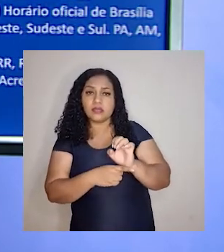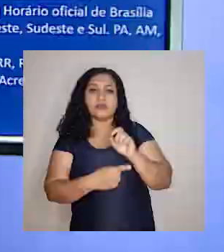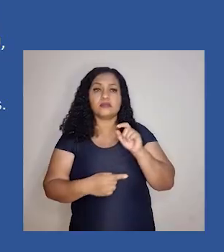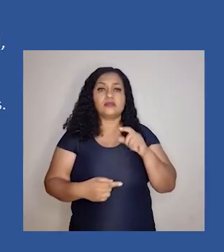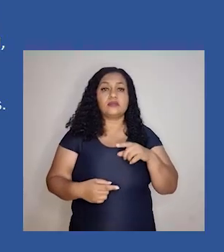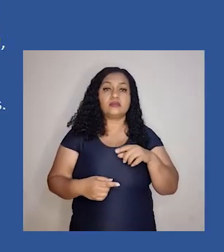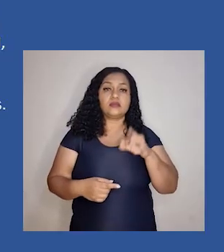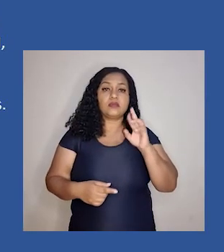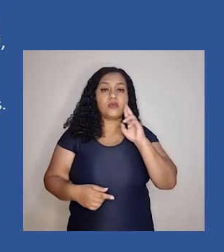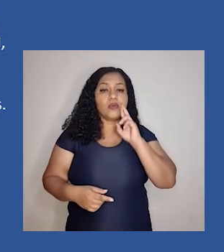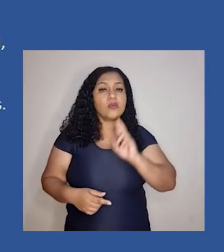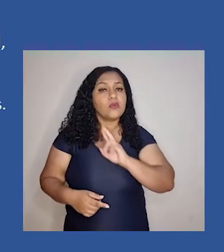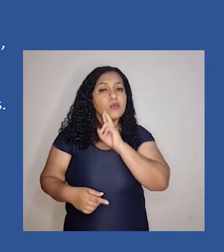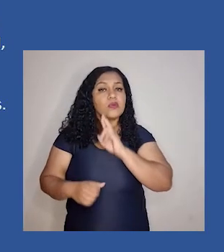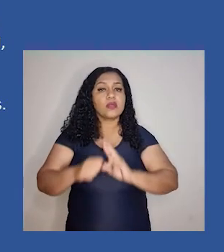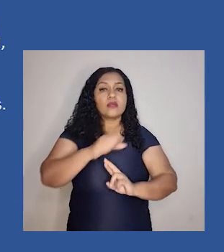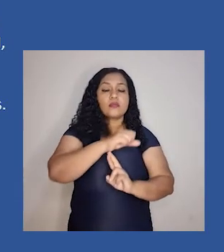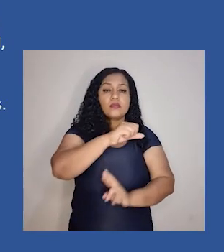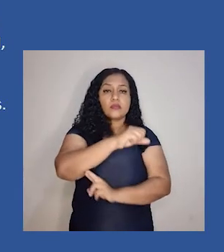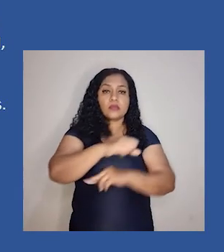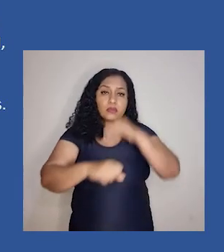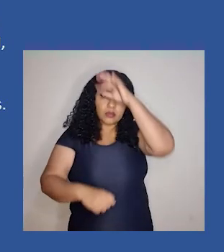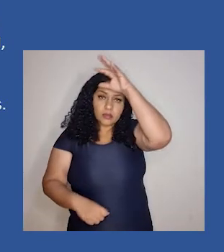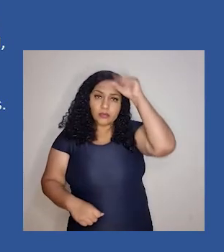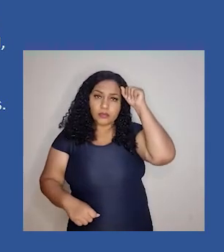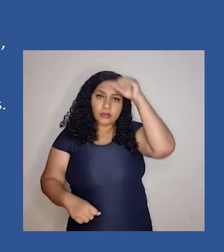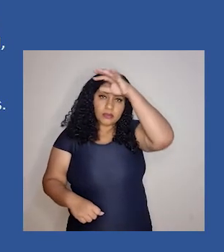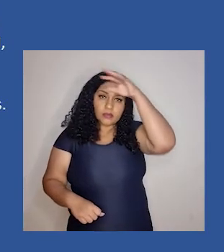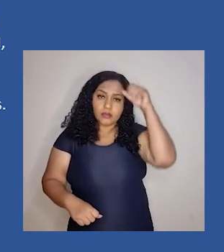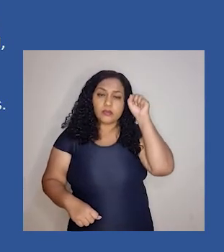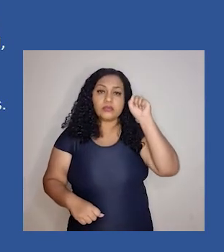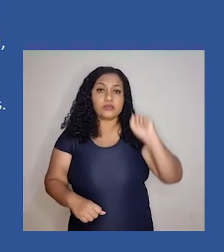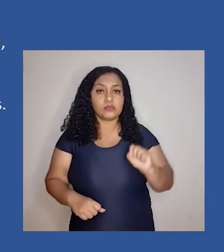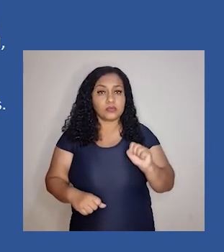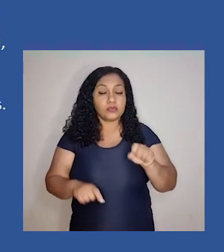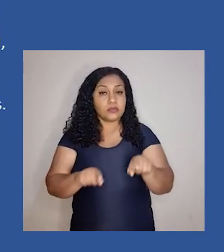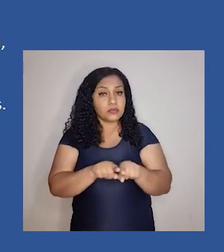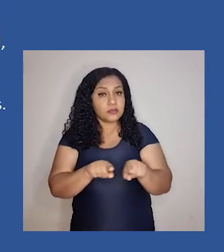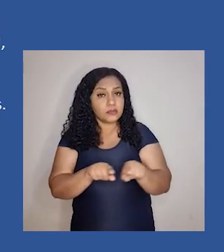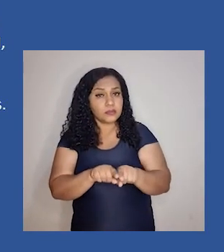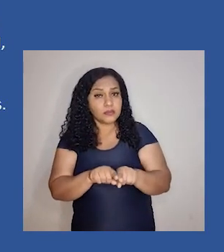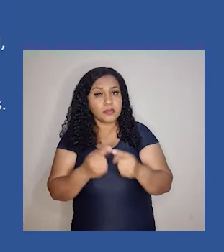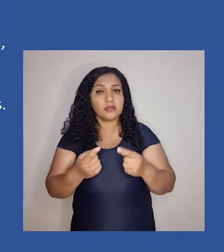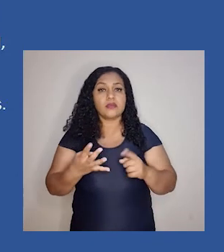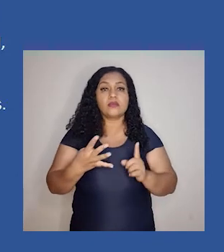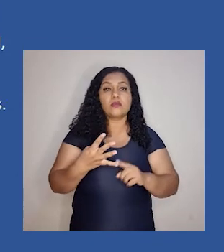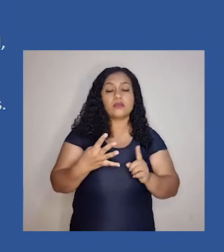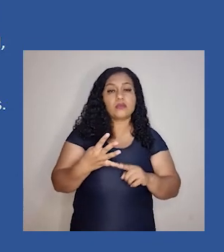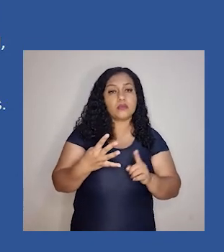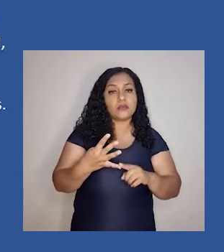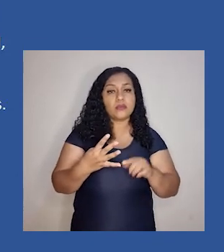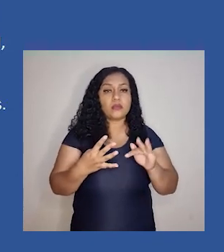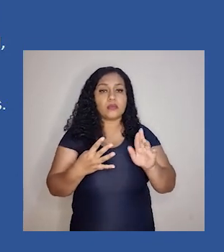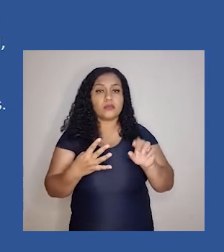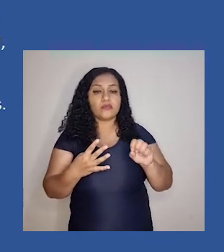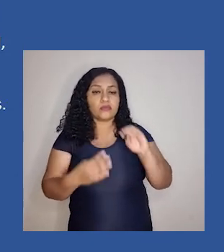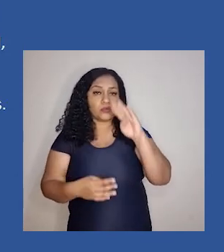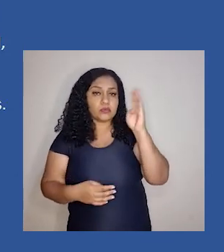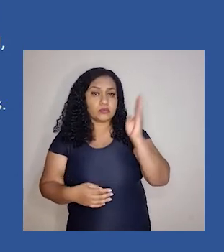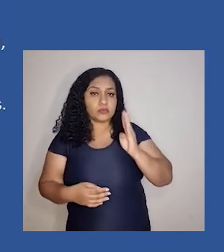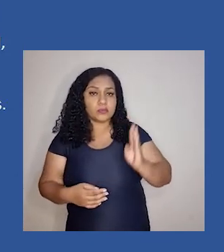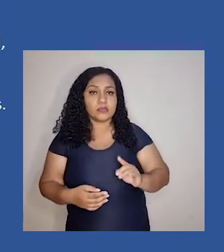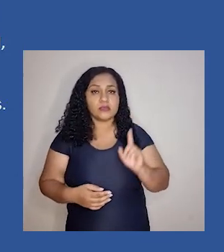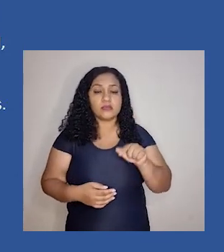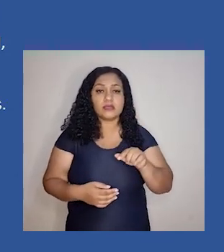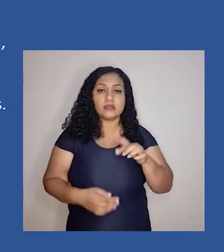respondi a ele Roraima Rondônia Amazonas Mato Grosso e Mato Grosso do Sul e para finalizar o Quarto e último fuso do